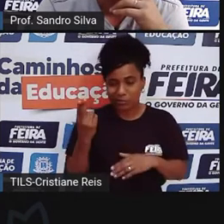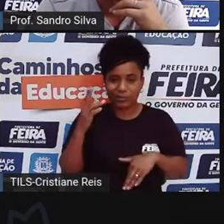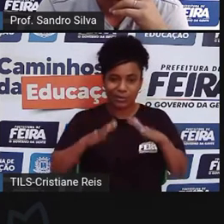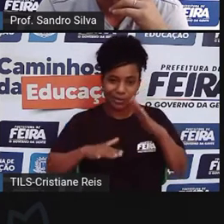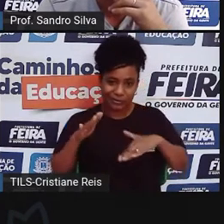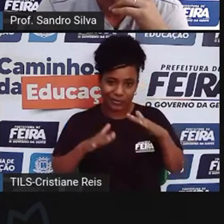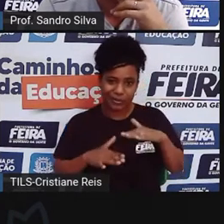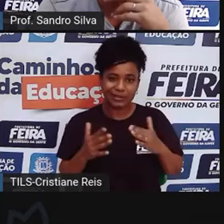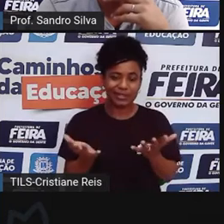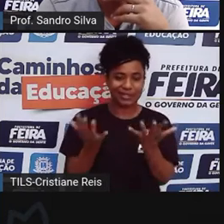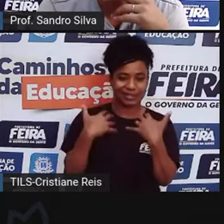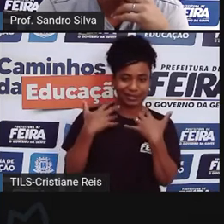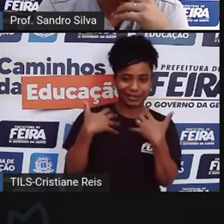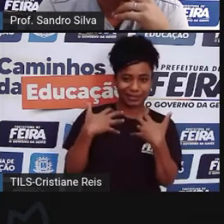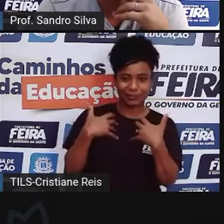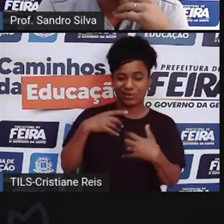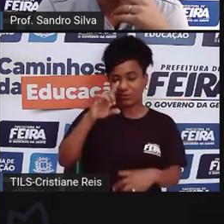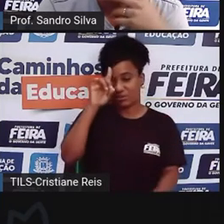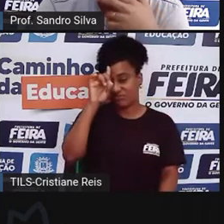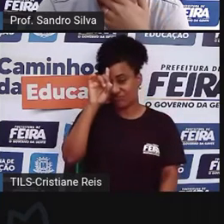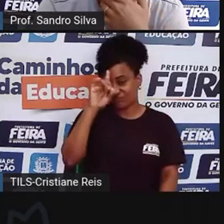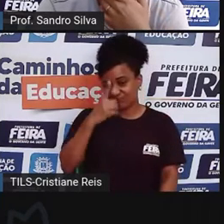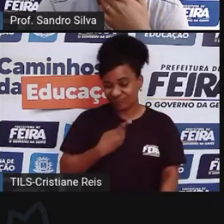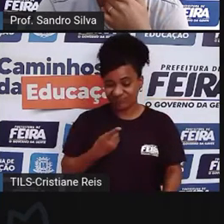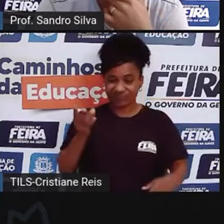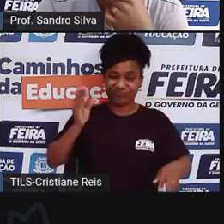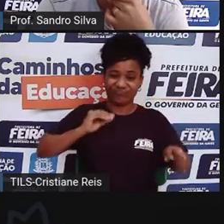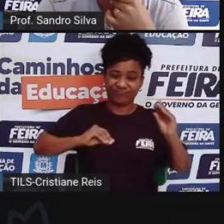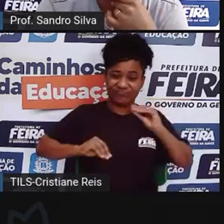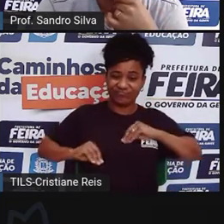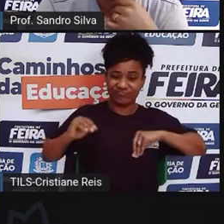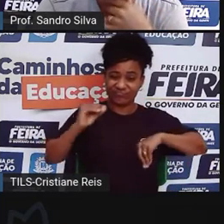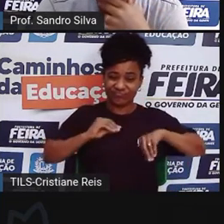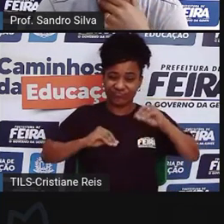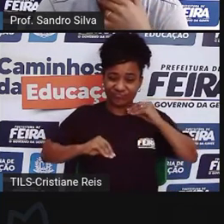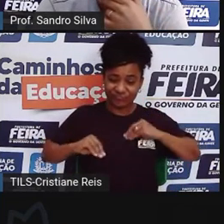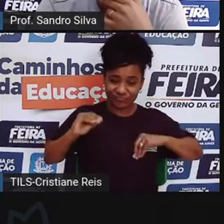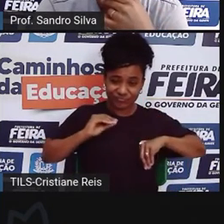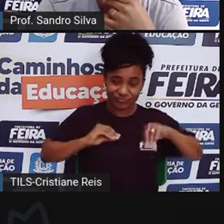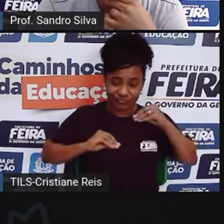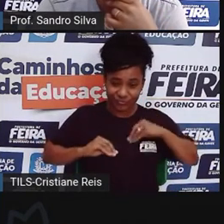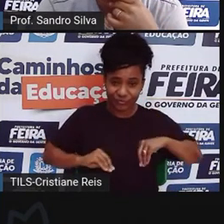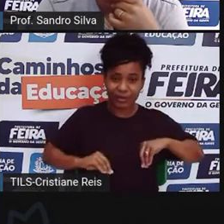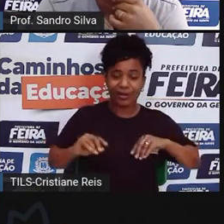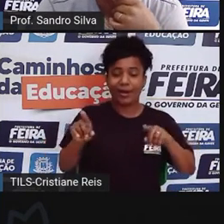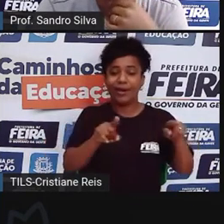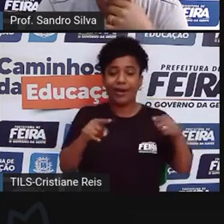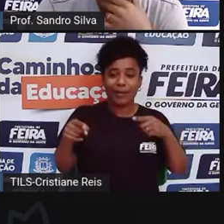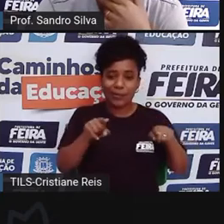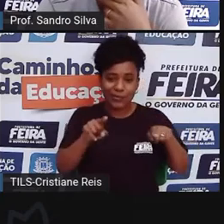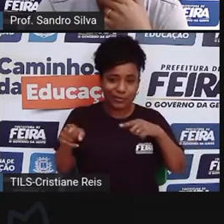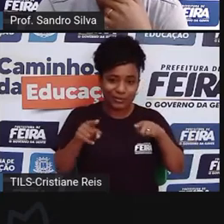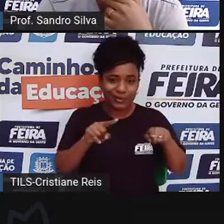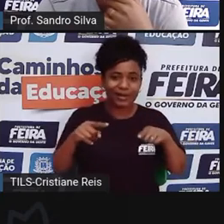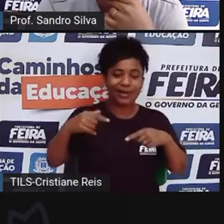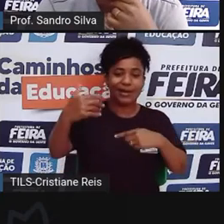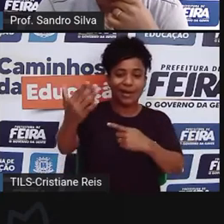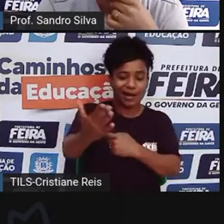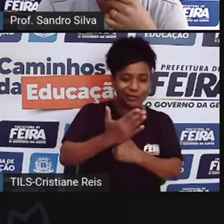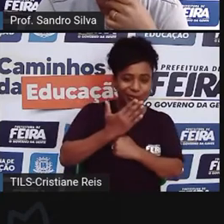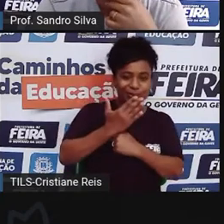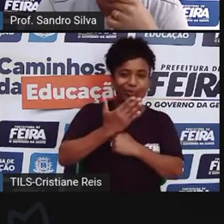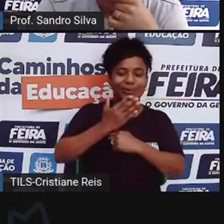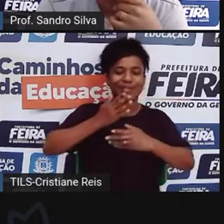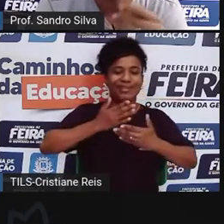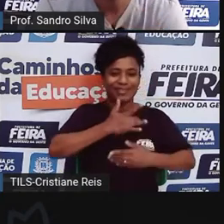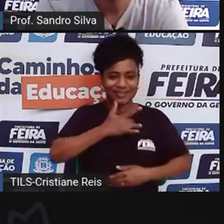que a musicoterapia entre aí também. A musicoterapia é um tipo de tratamento, é uma formação, né, um